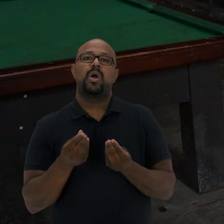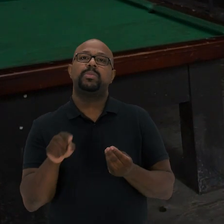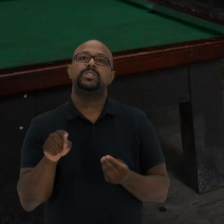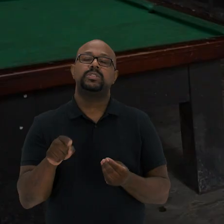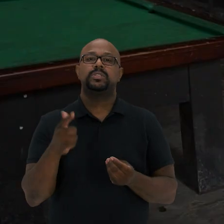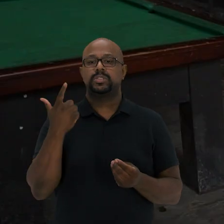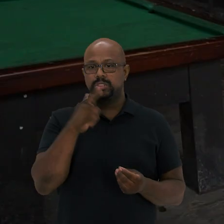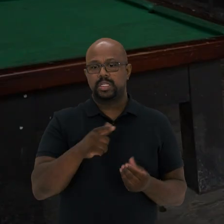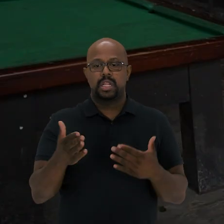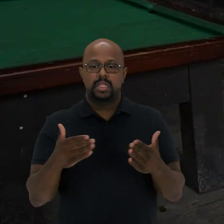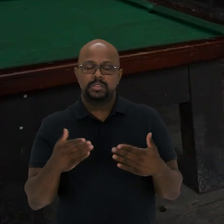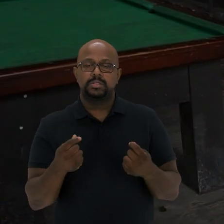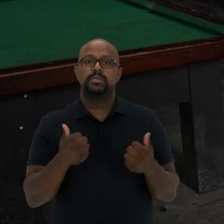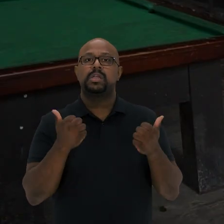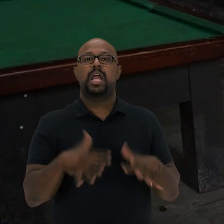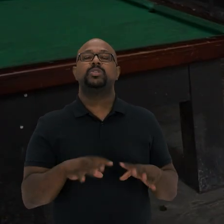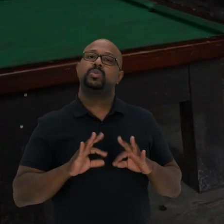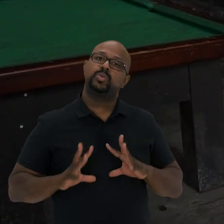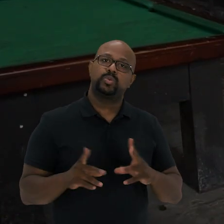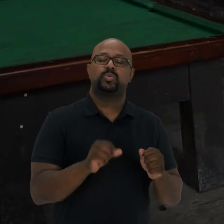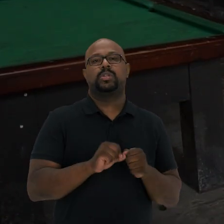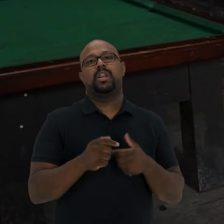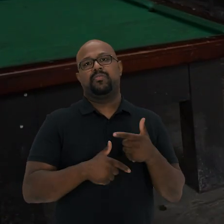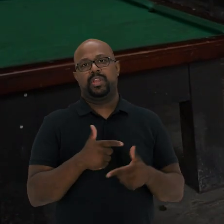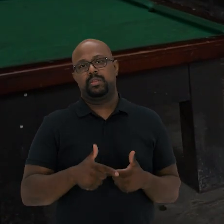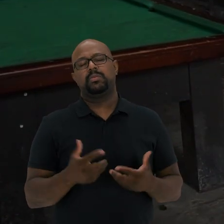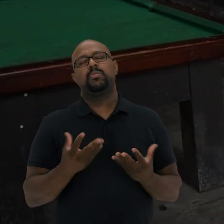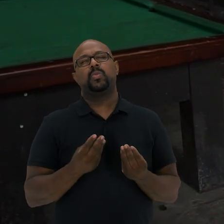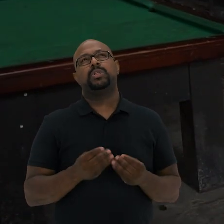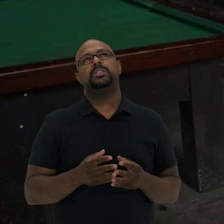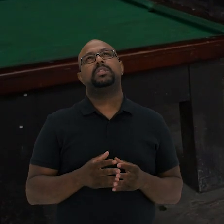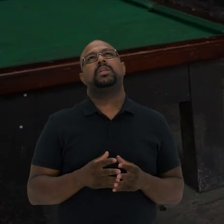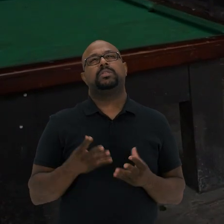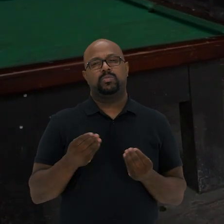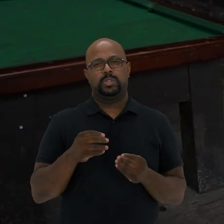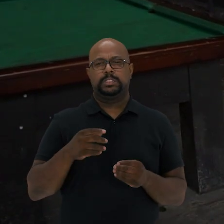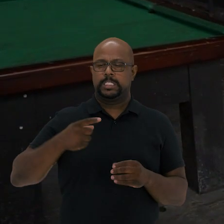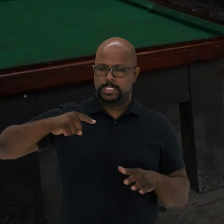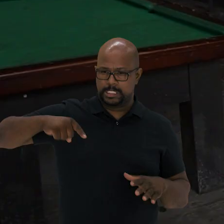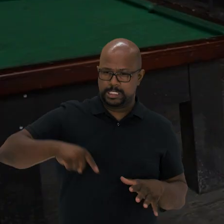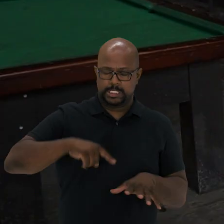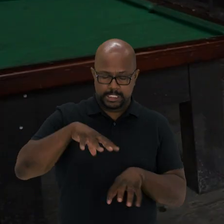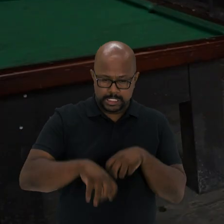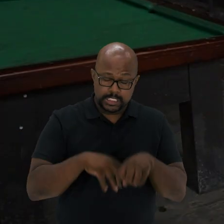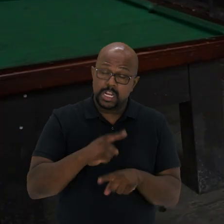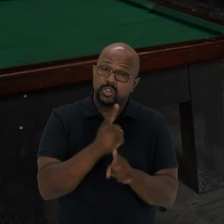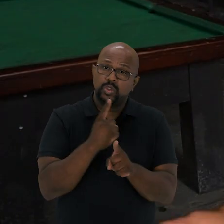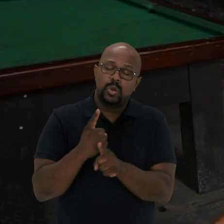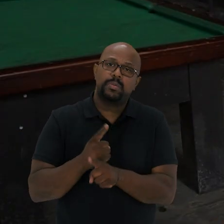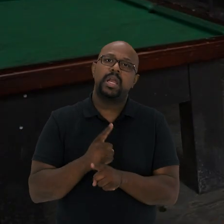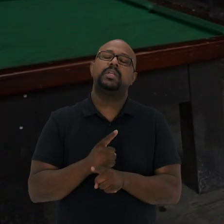forma de tirar os custos todos que eram feitos, né? Muitas escavações,